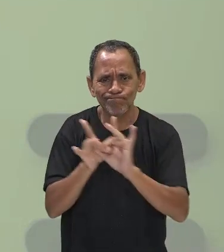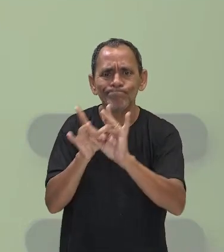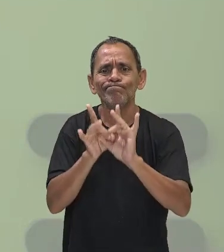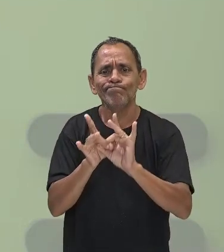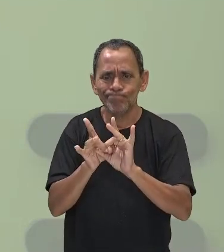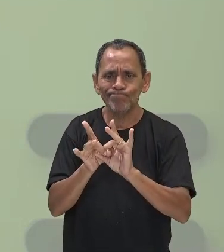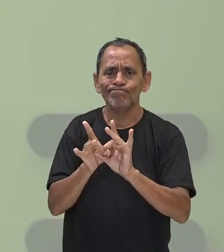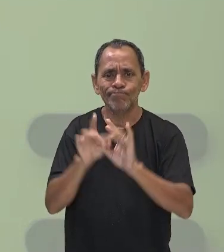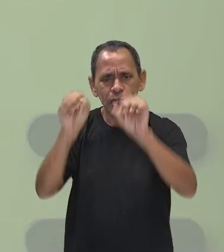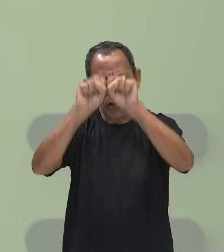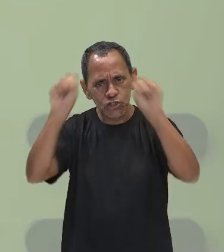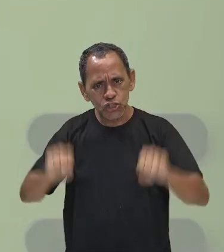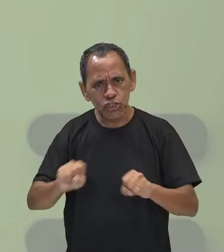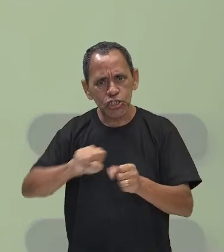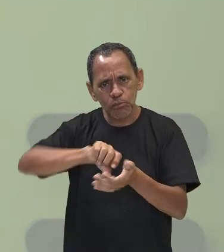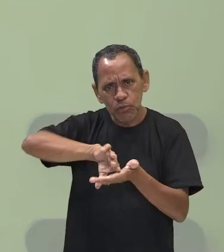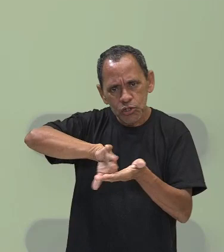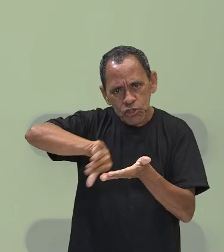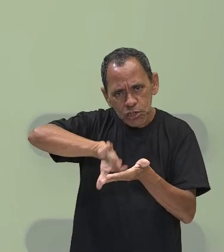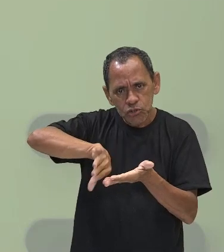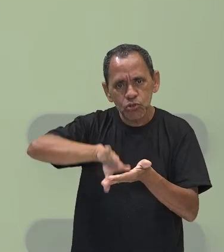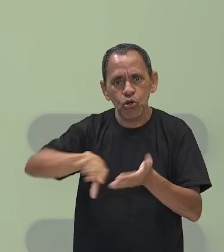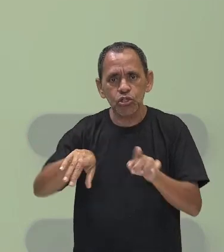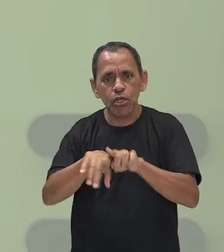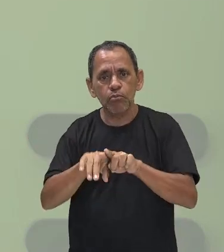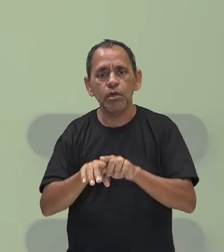que são vistos